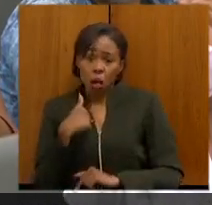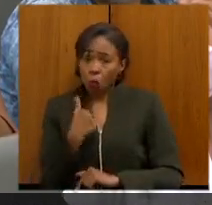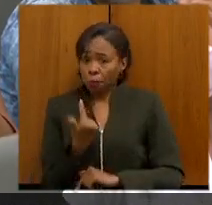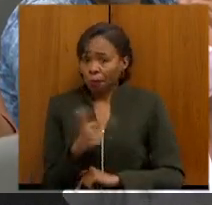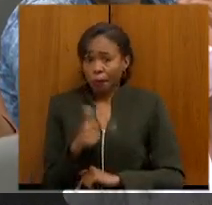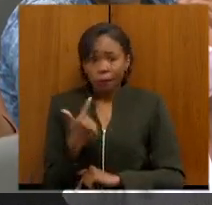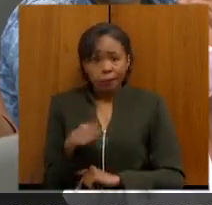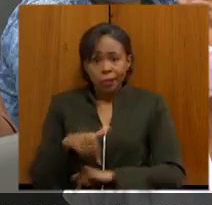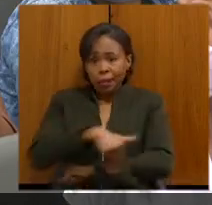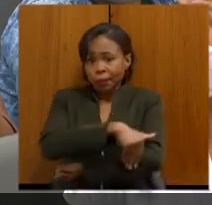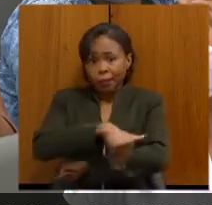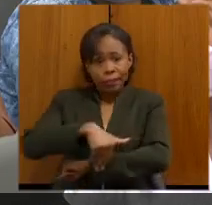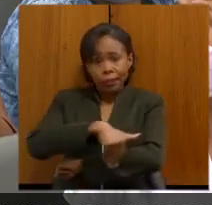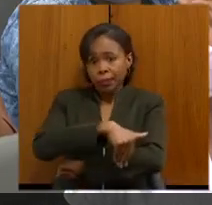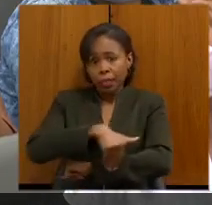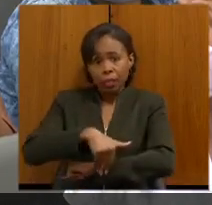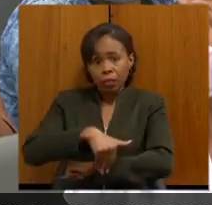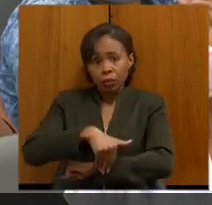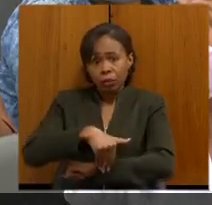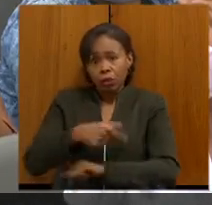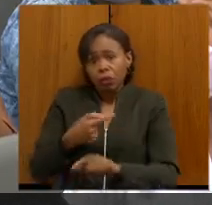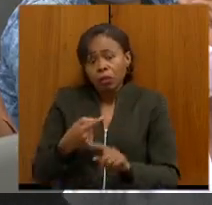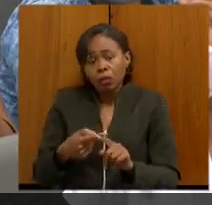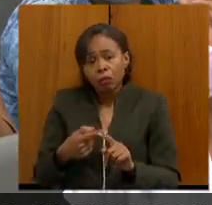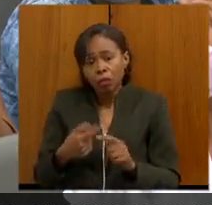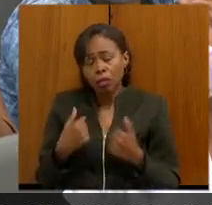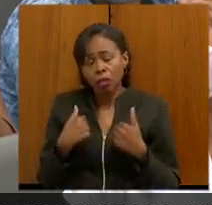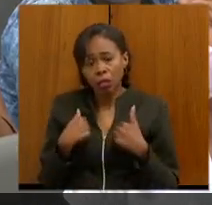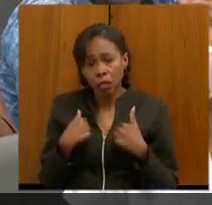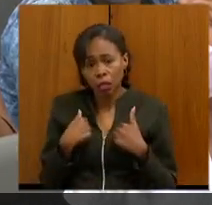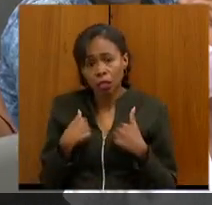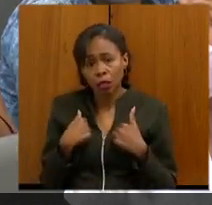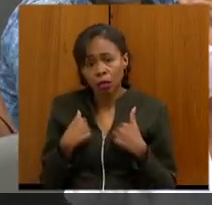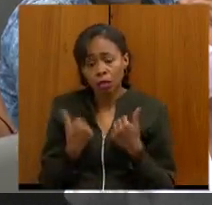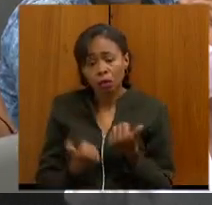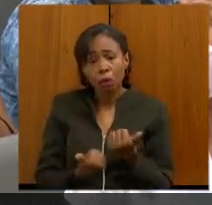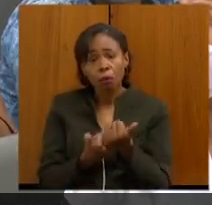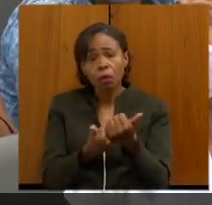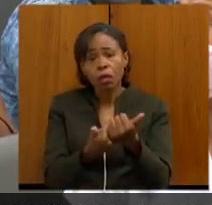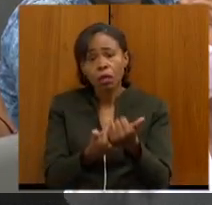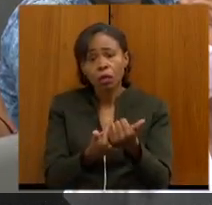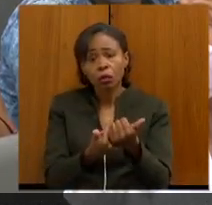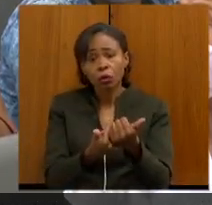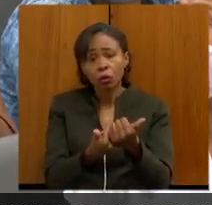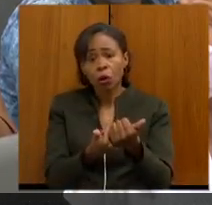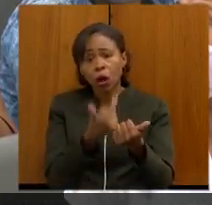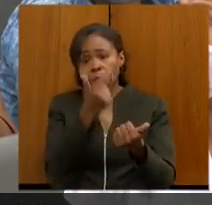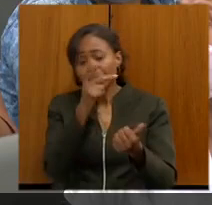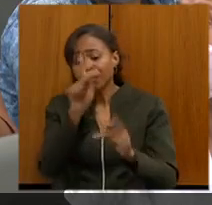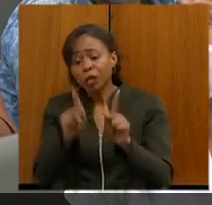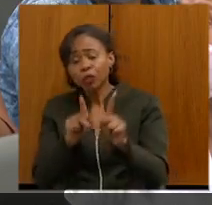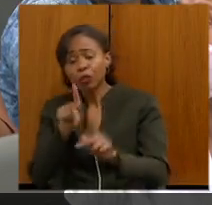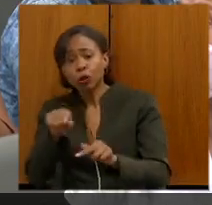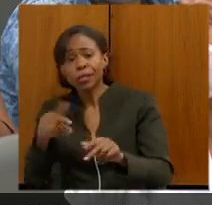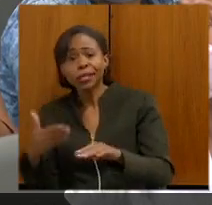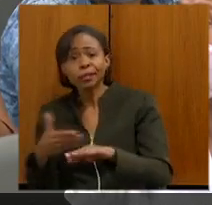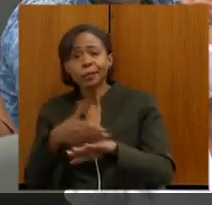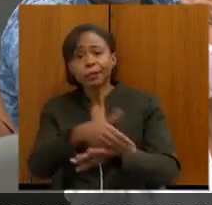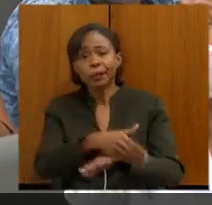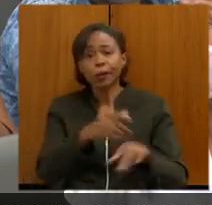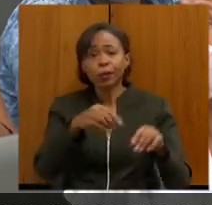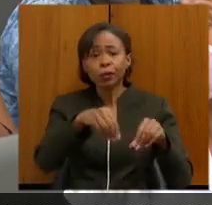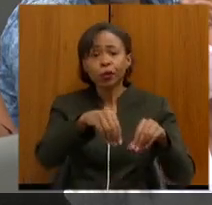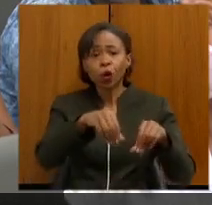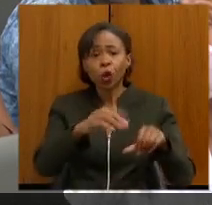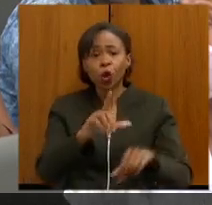e porque eu tava apoiando as pessoas lá de baixo que tinha entrado para dentro do lote por aí